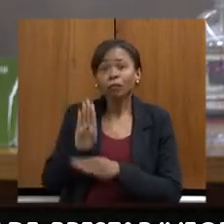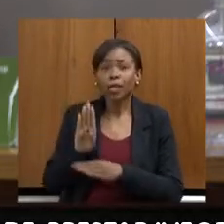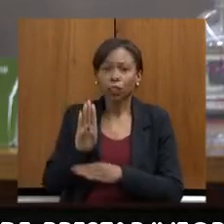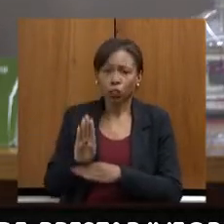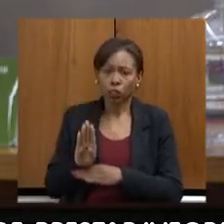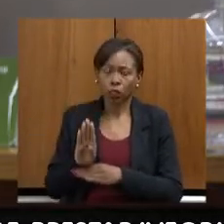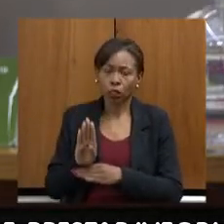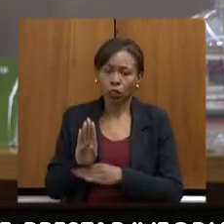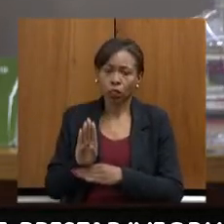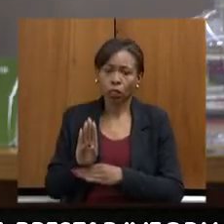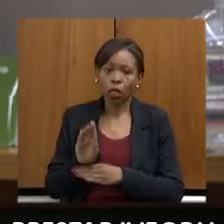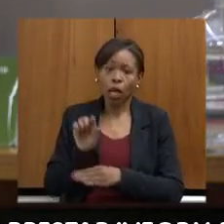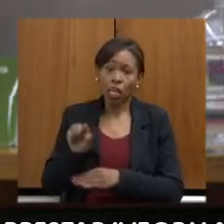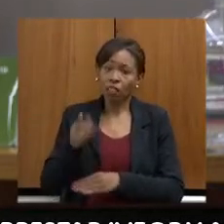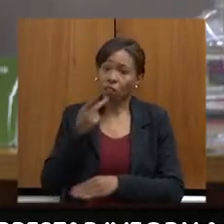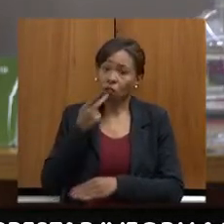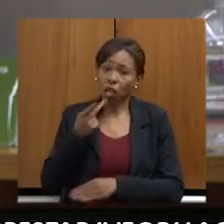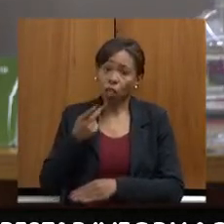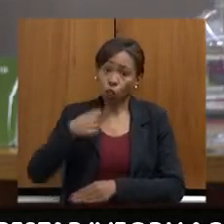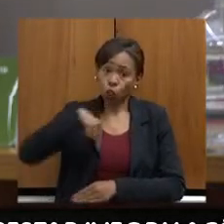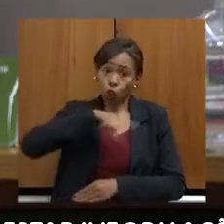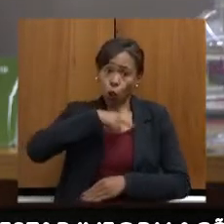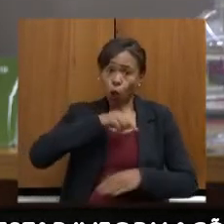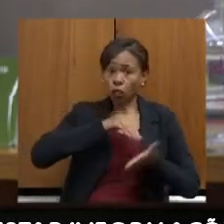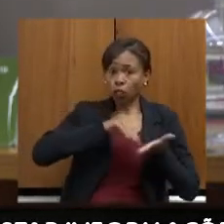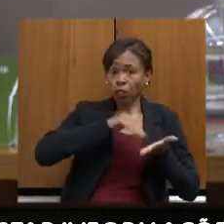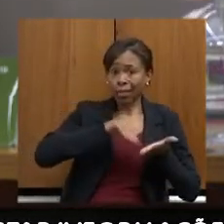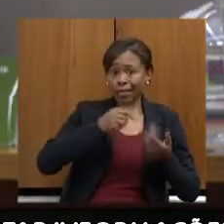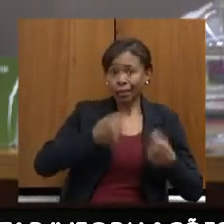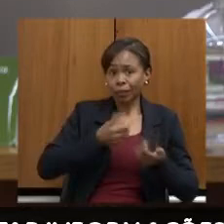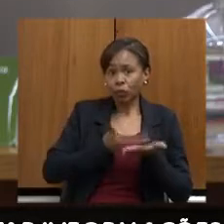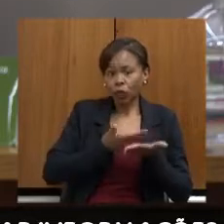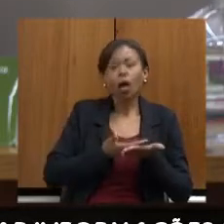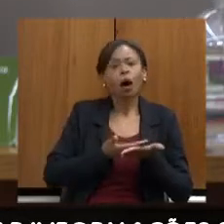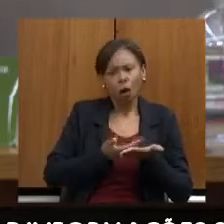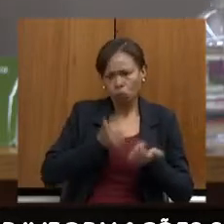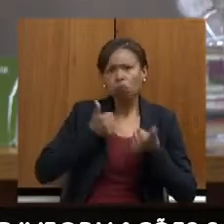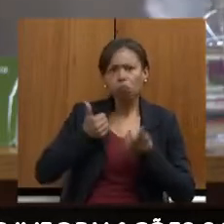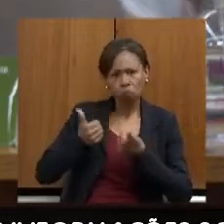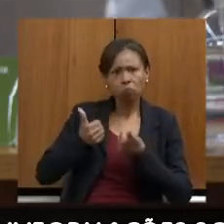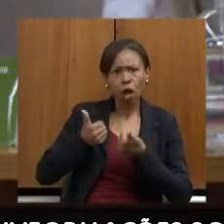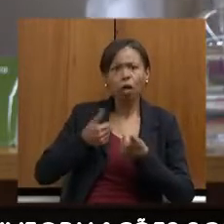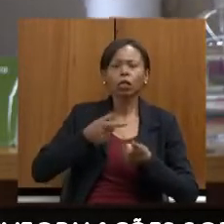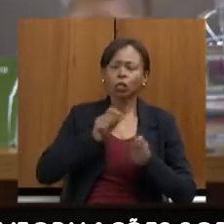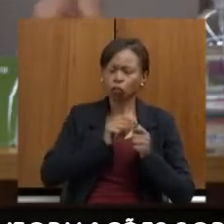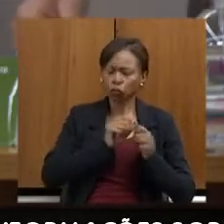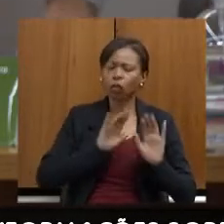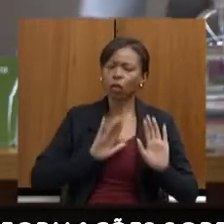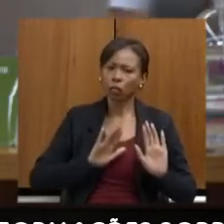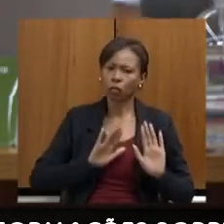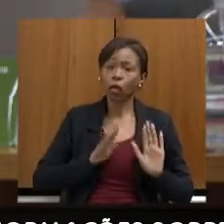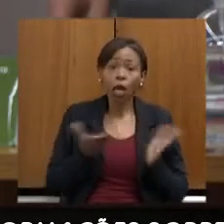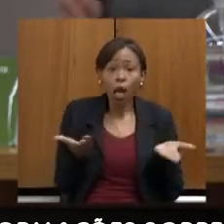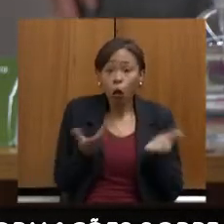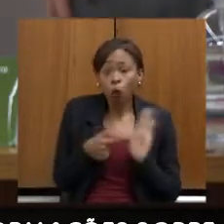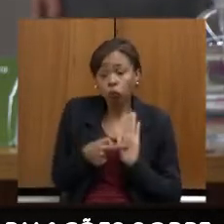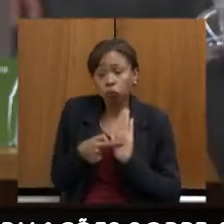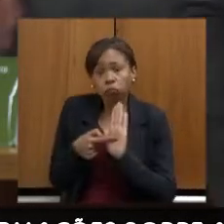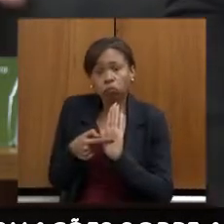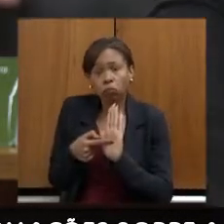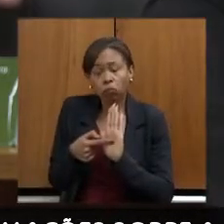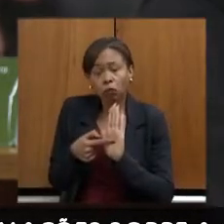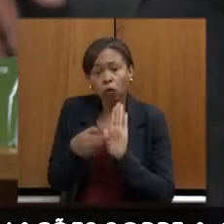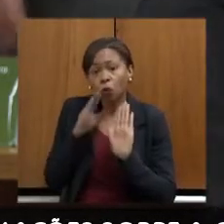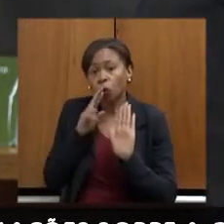nós que tinham que estudar pois vem foi que nós fizemos o e trouxe aqui os resultados